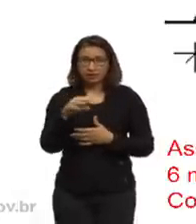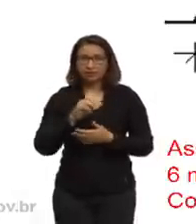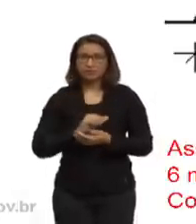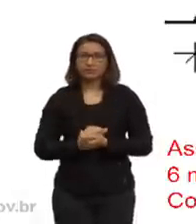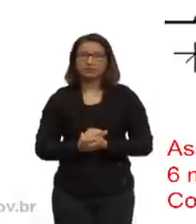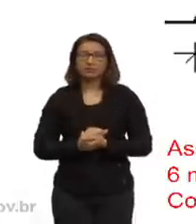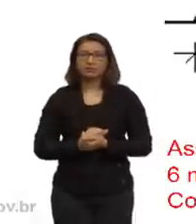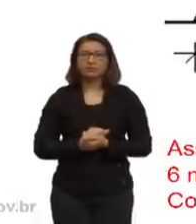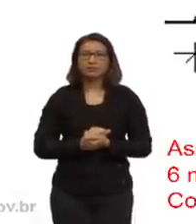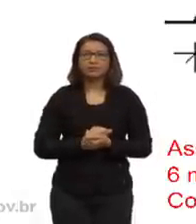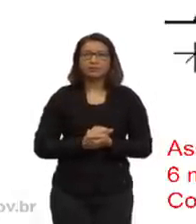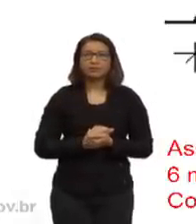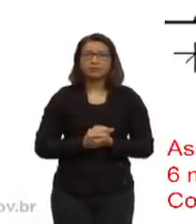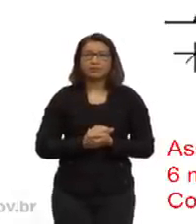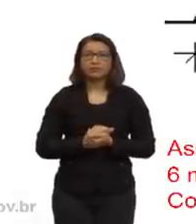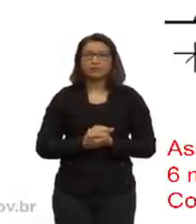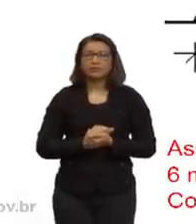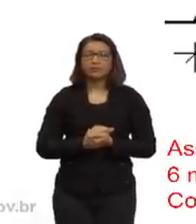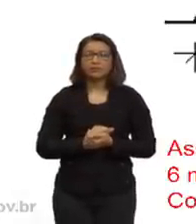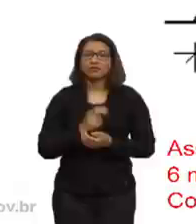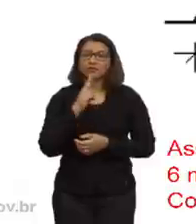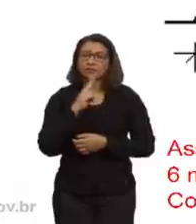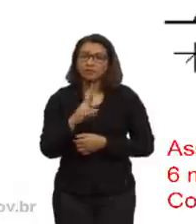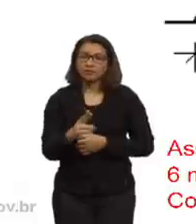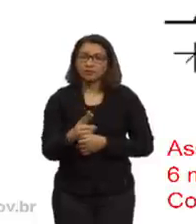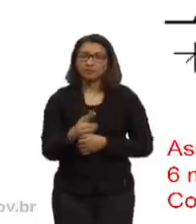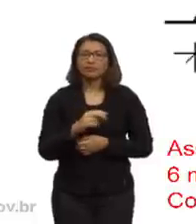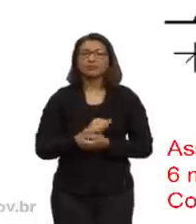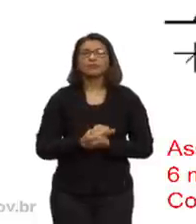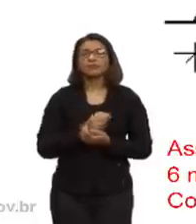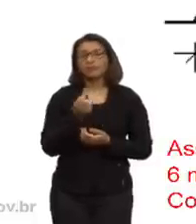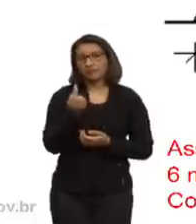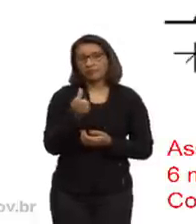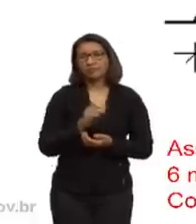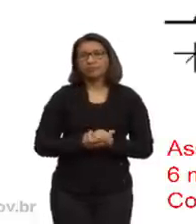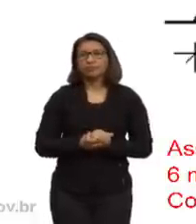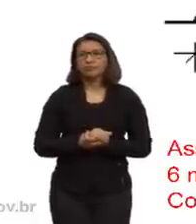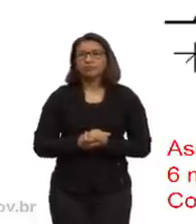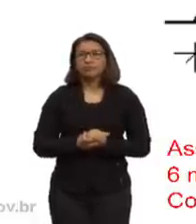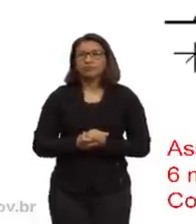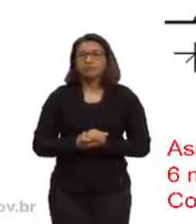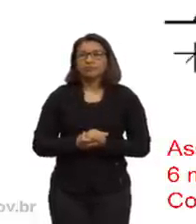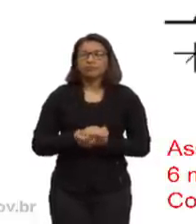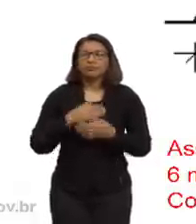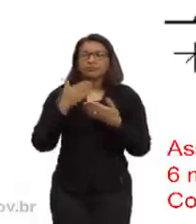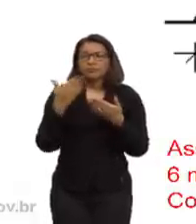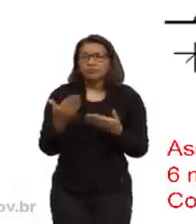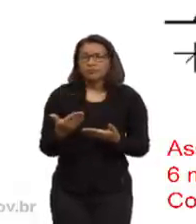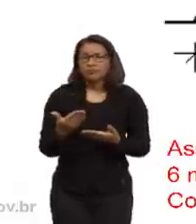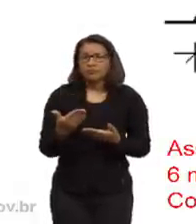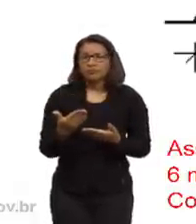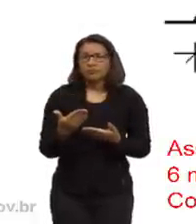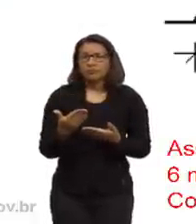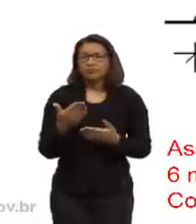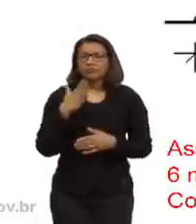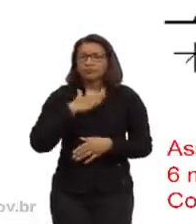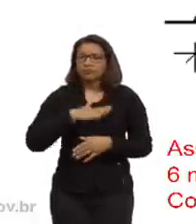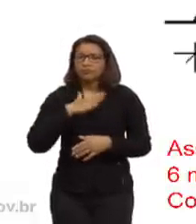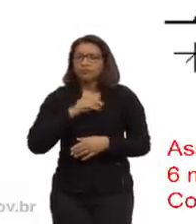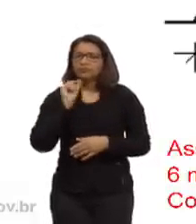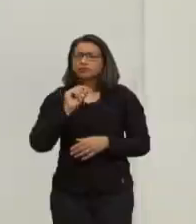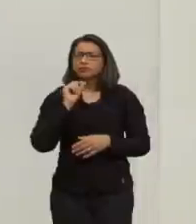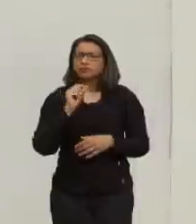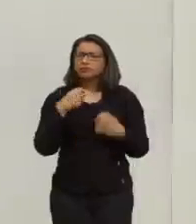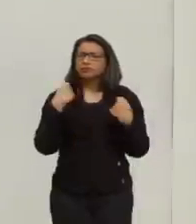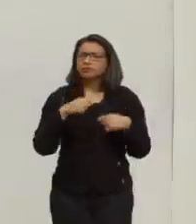nossa situação 8 aí, ok? Então, uma situação tranquila, o que, que nós tínhamos